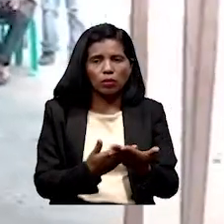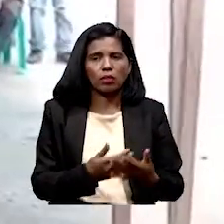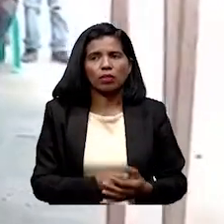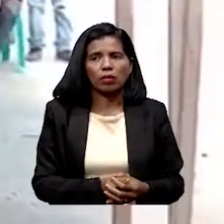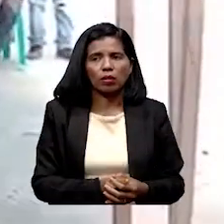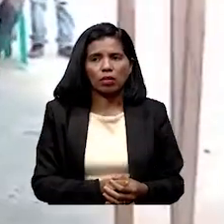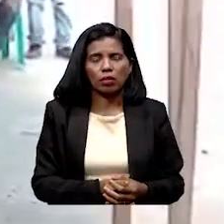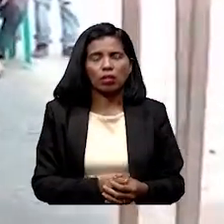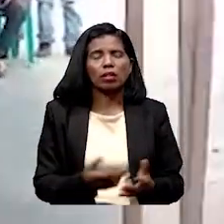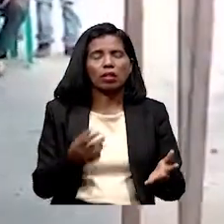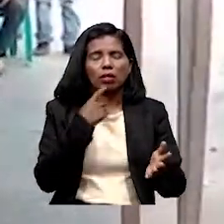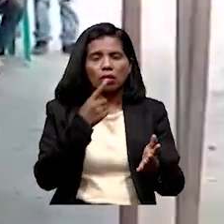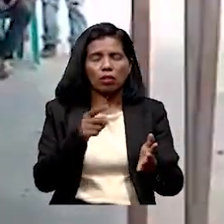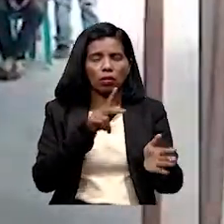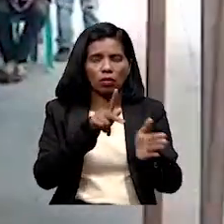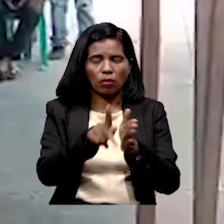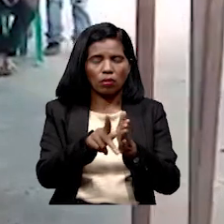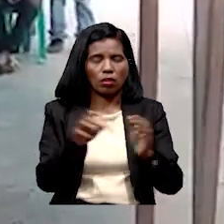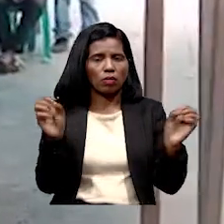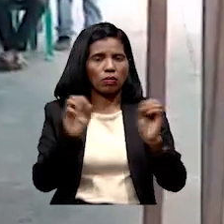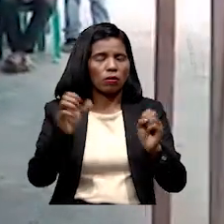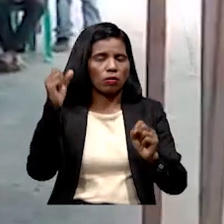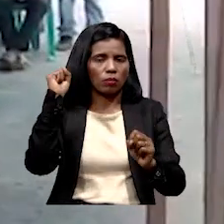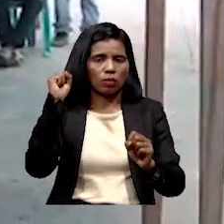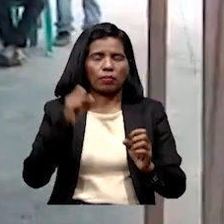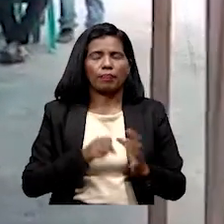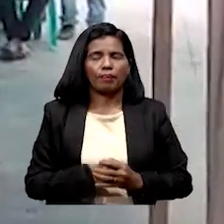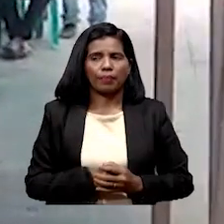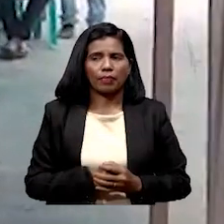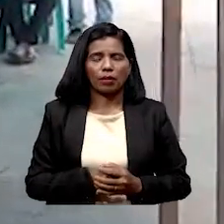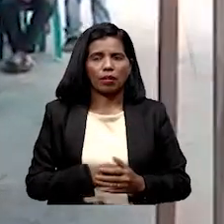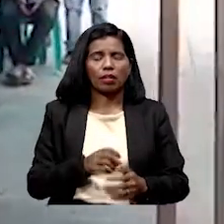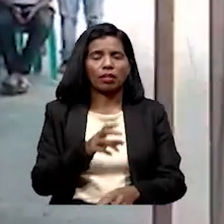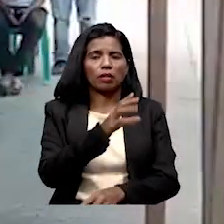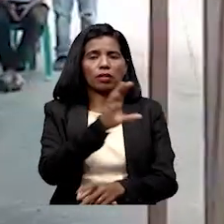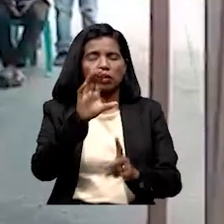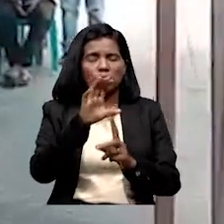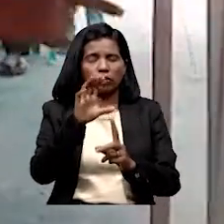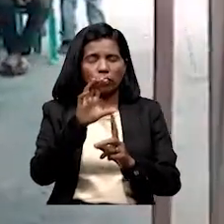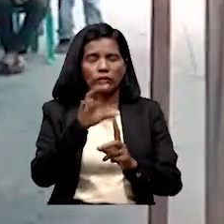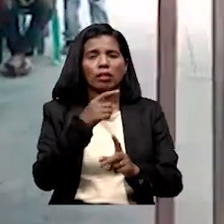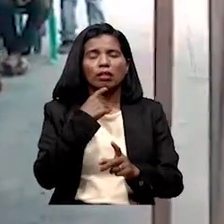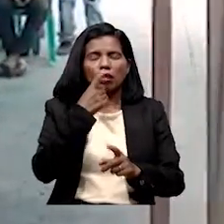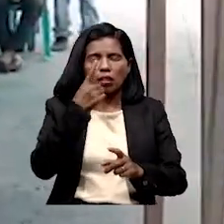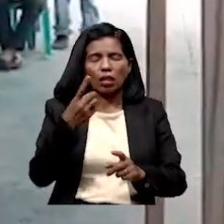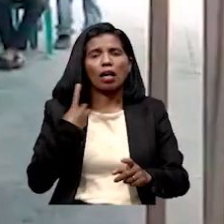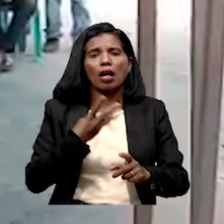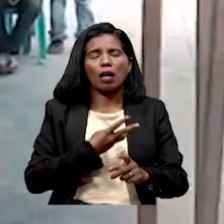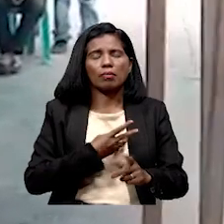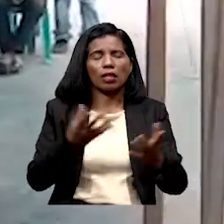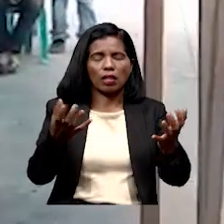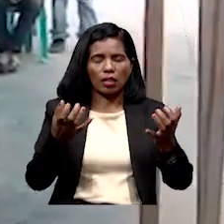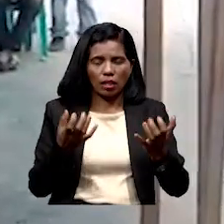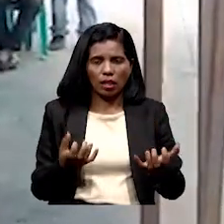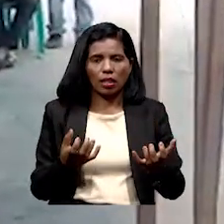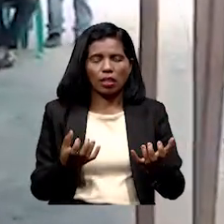haruka oho tambah laku ikum lima. Komandan sini dengan kami, agar kukungan